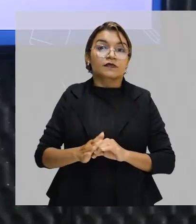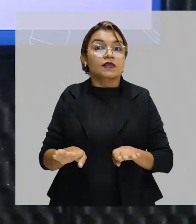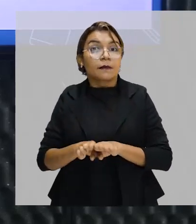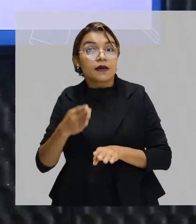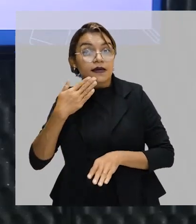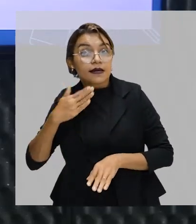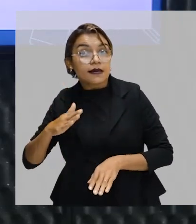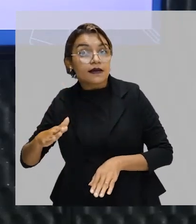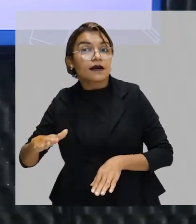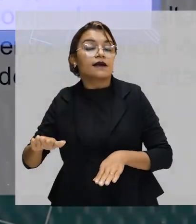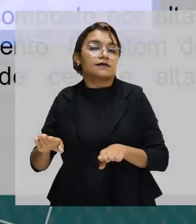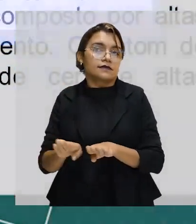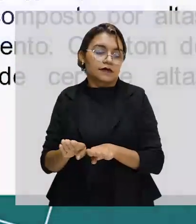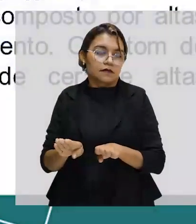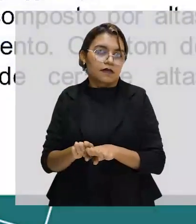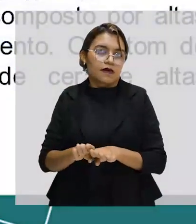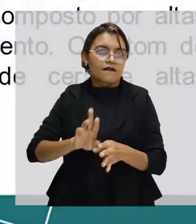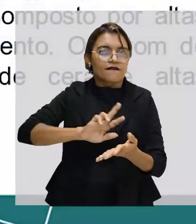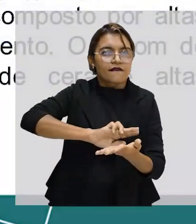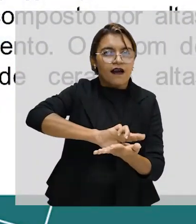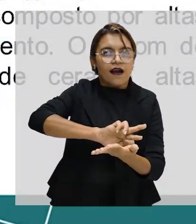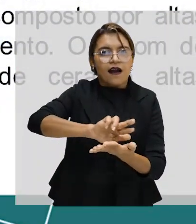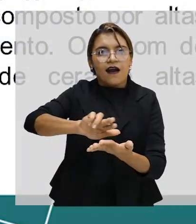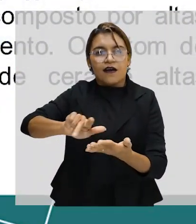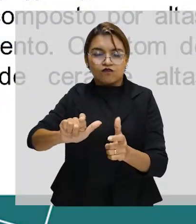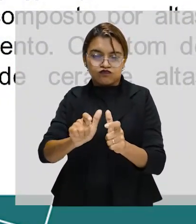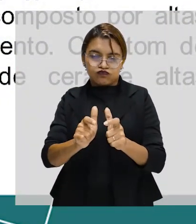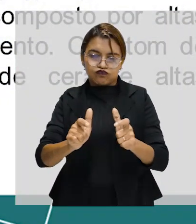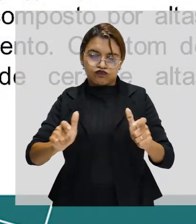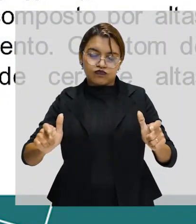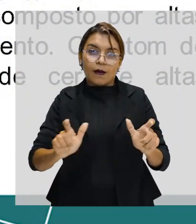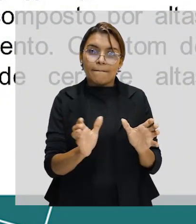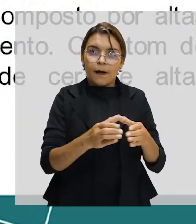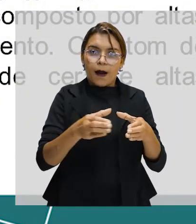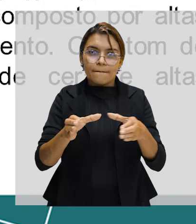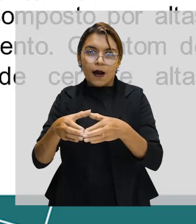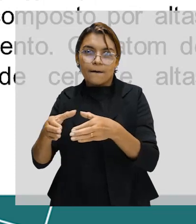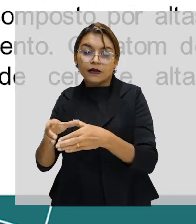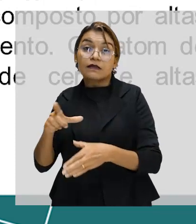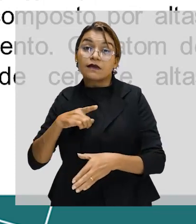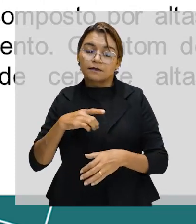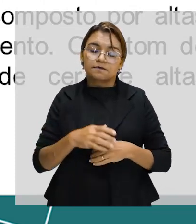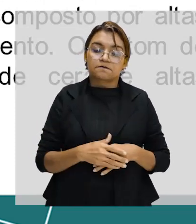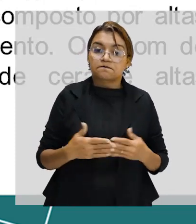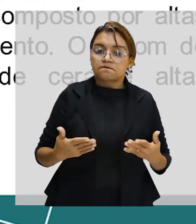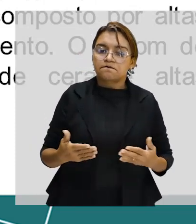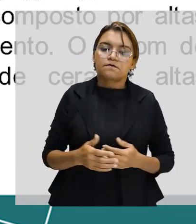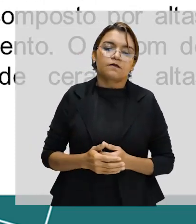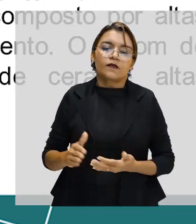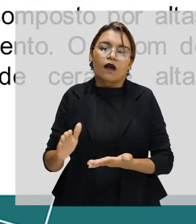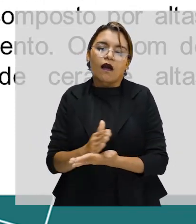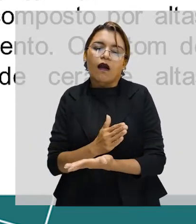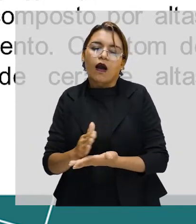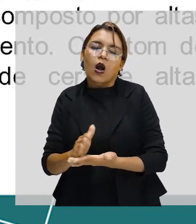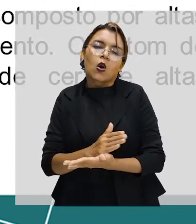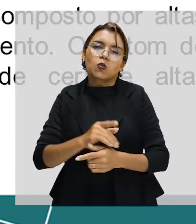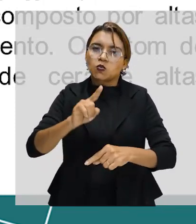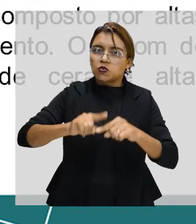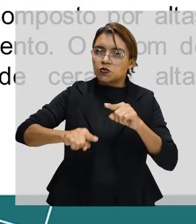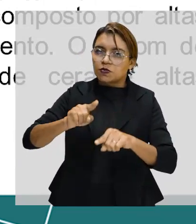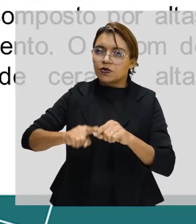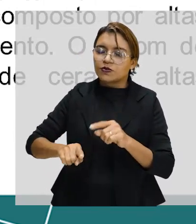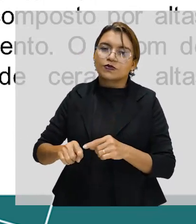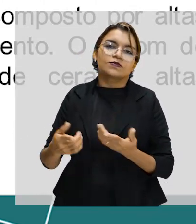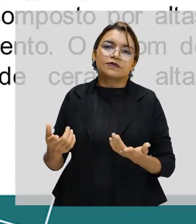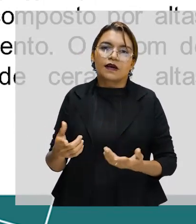está muito diversificado, por isso o grande crescimento, certo? E nós vamos citar aqui alguns produtos, né? O